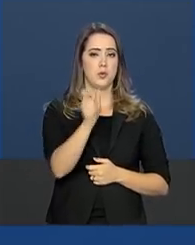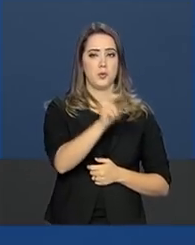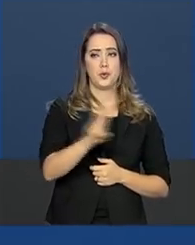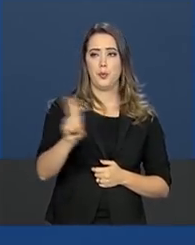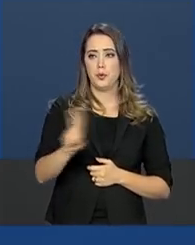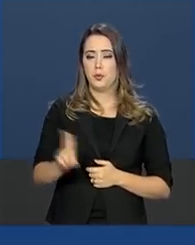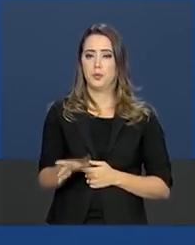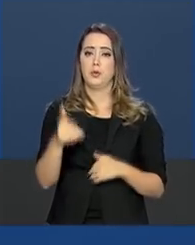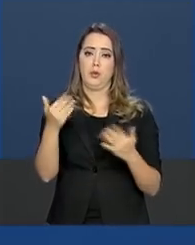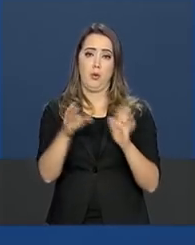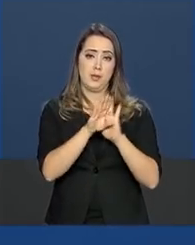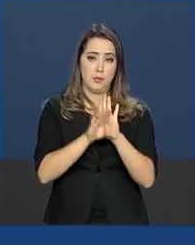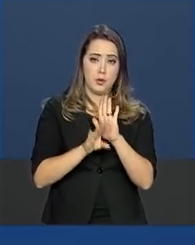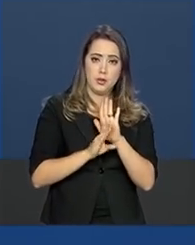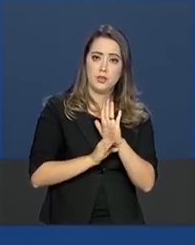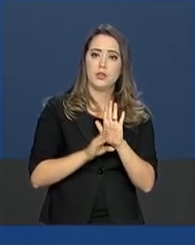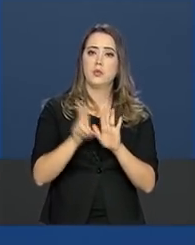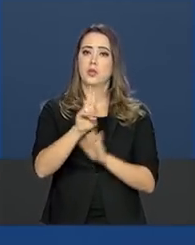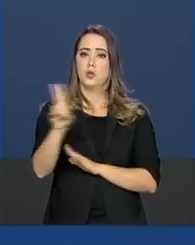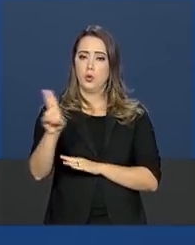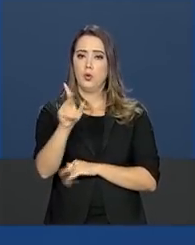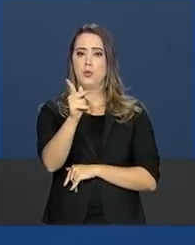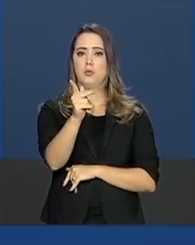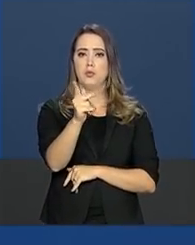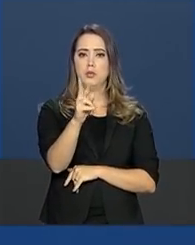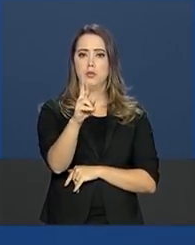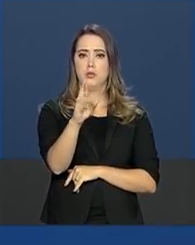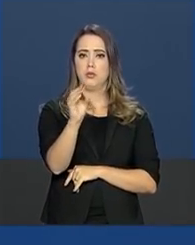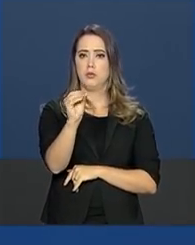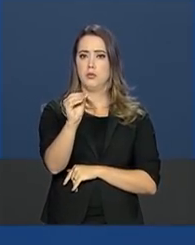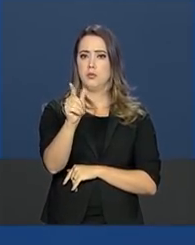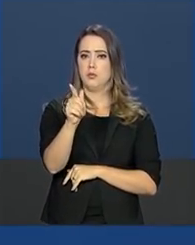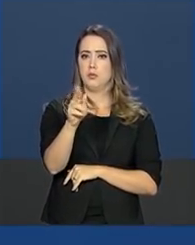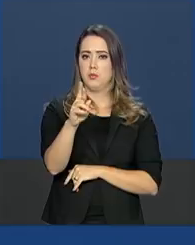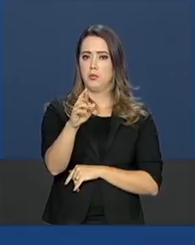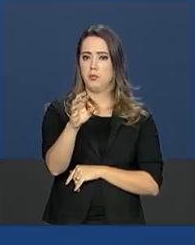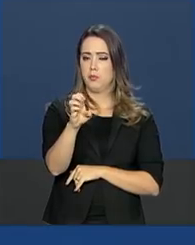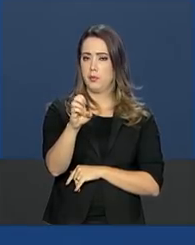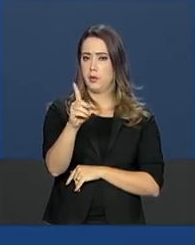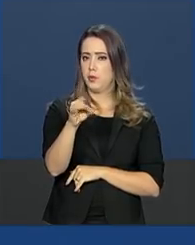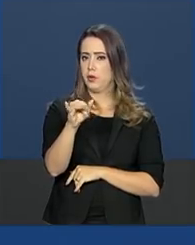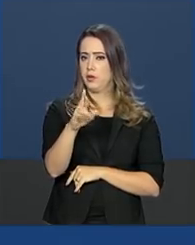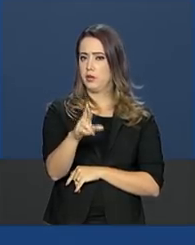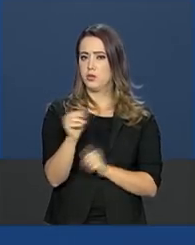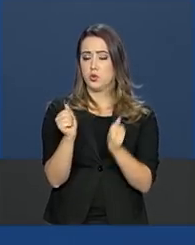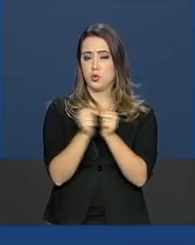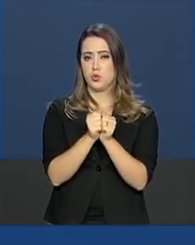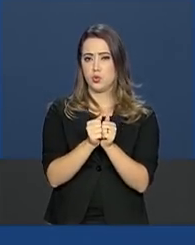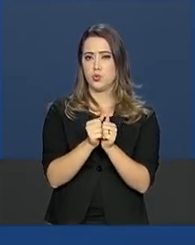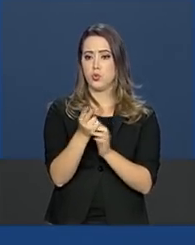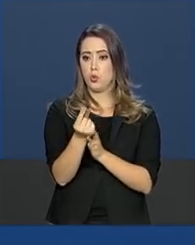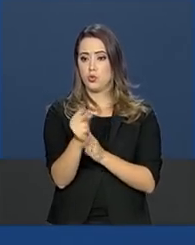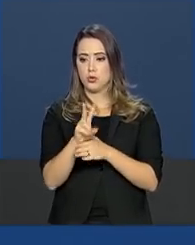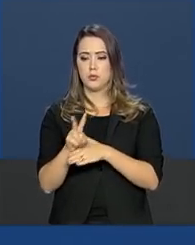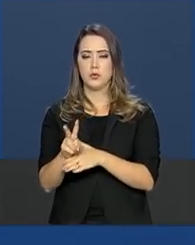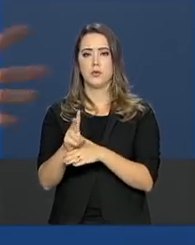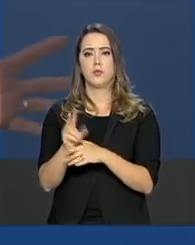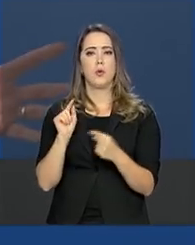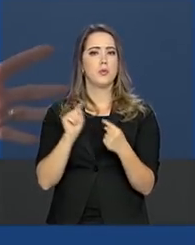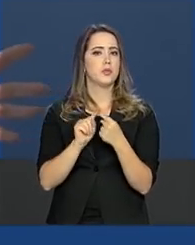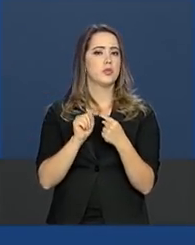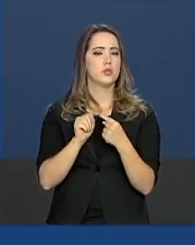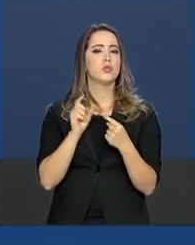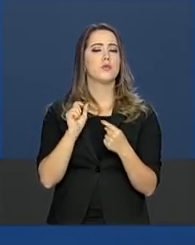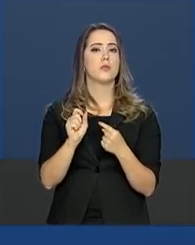este programa chamado Progredir, ancorado, como disse, na ideia do microcrédito, visa a fazer com que,